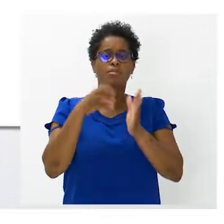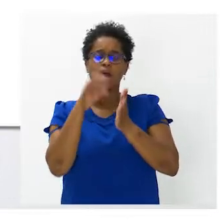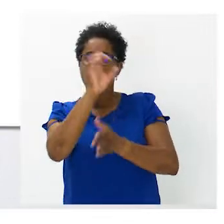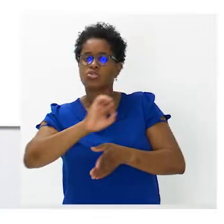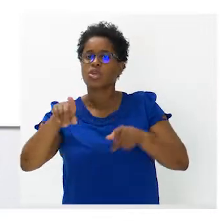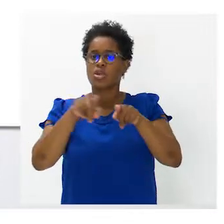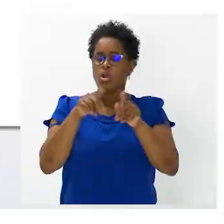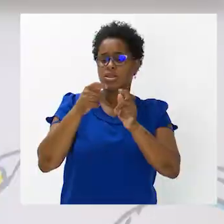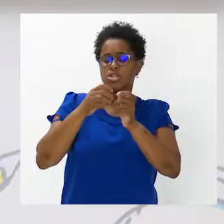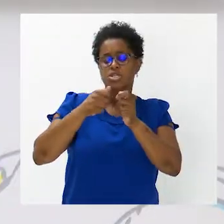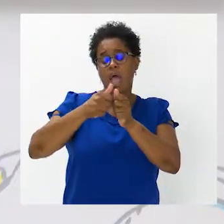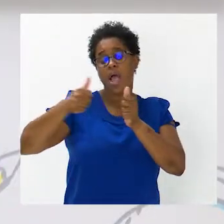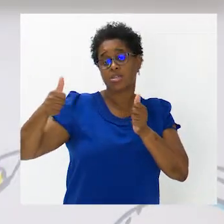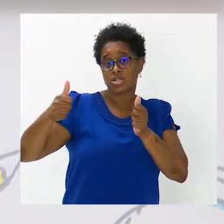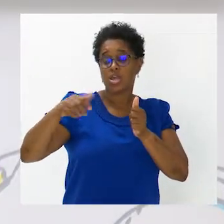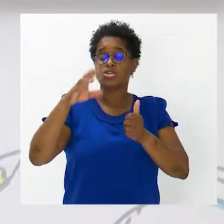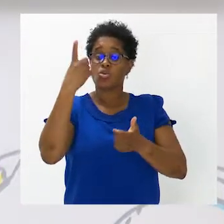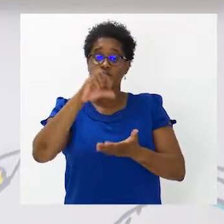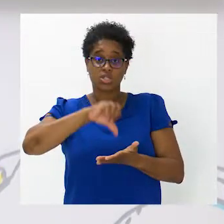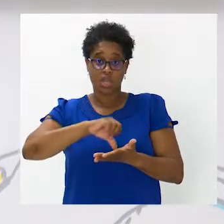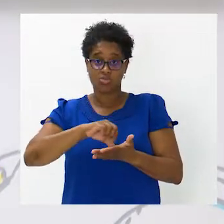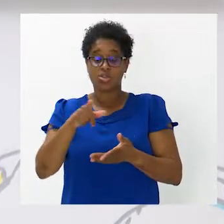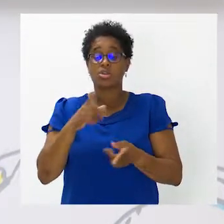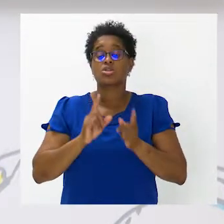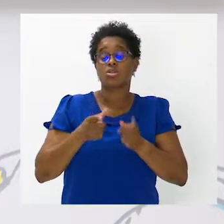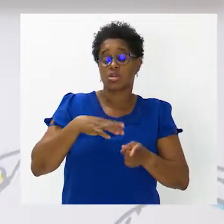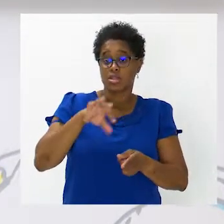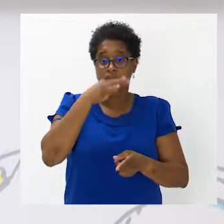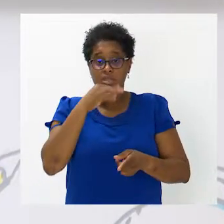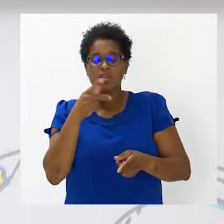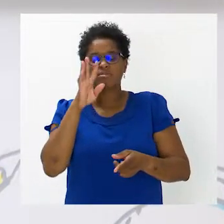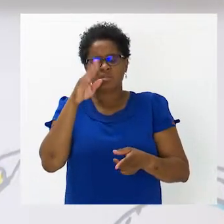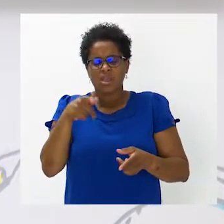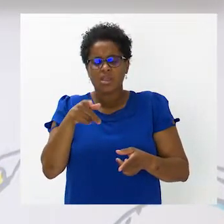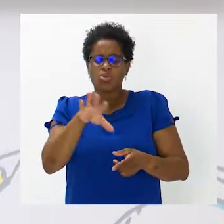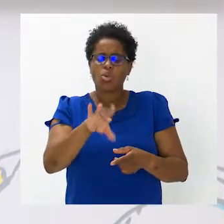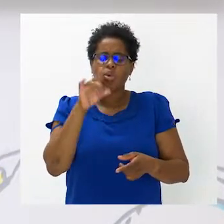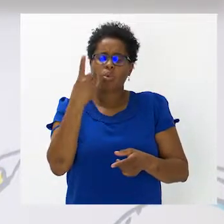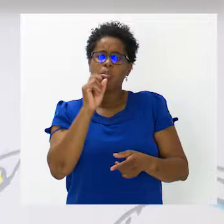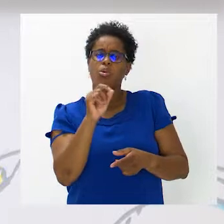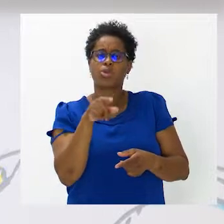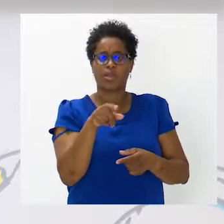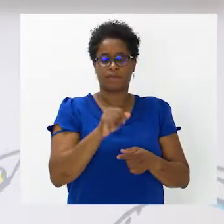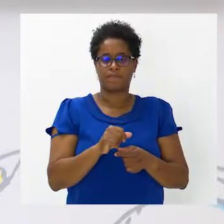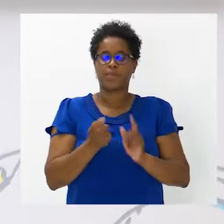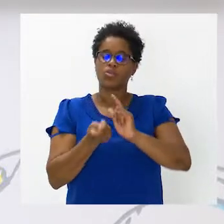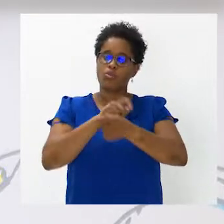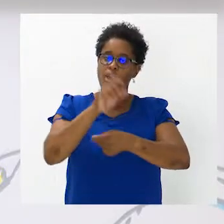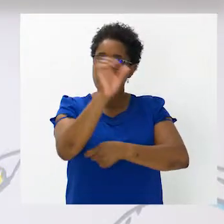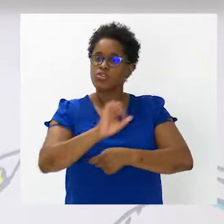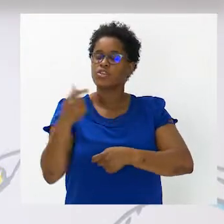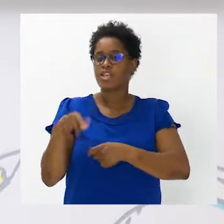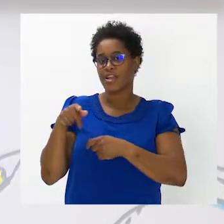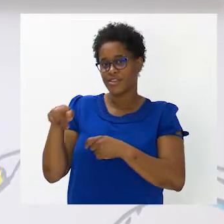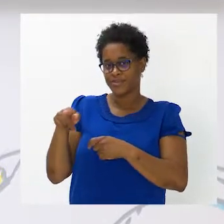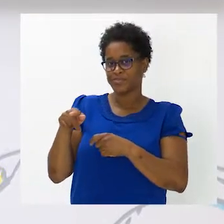centro de rotação. O que é que isto quer dizer? Suponhamos que eu escolho um ponto aqui. Então, o seu transformado vai estar